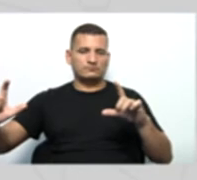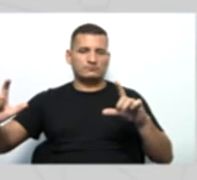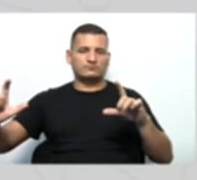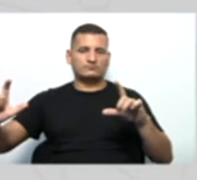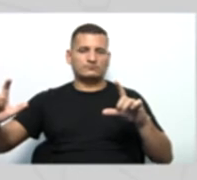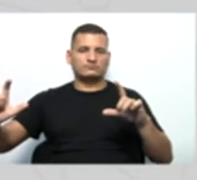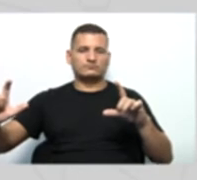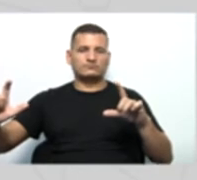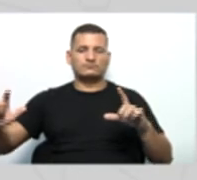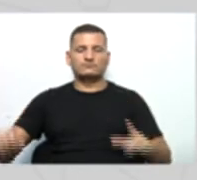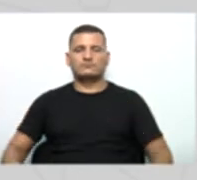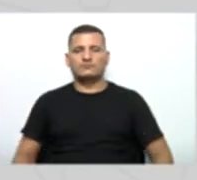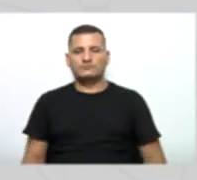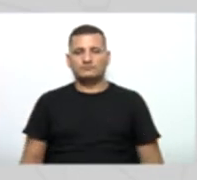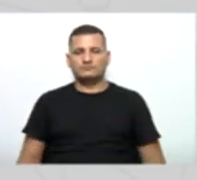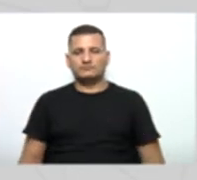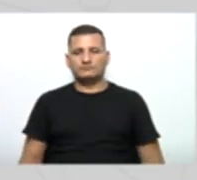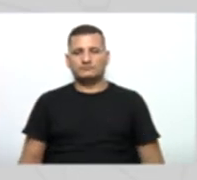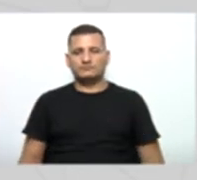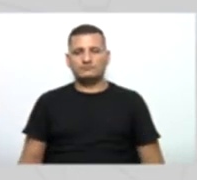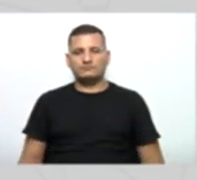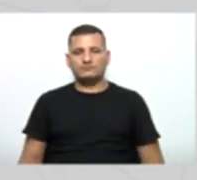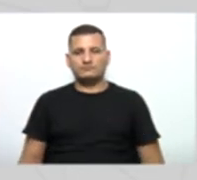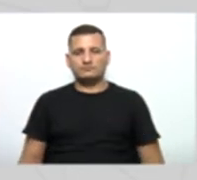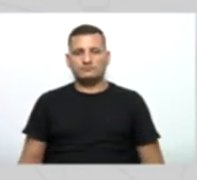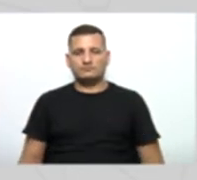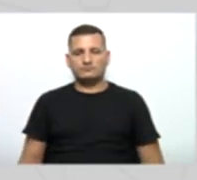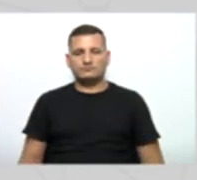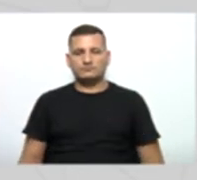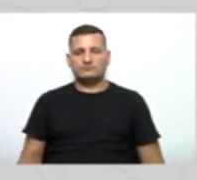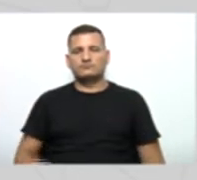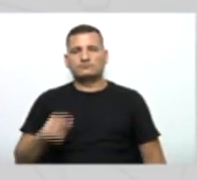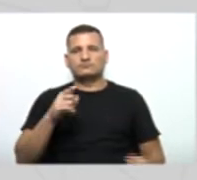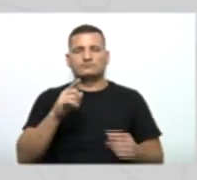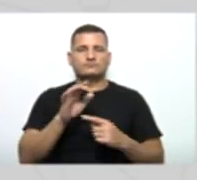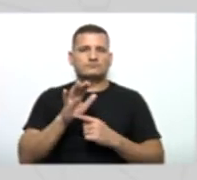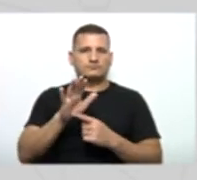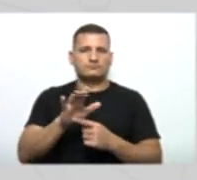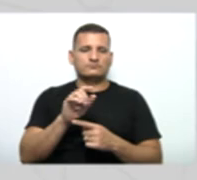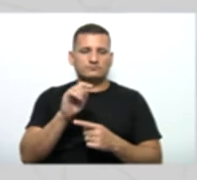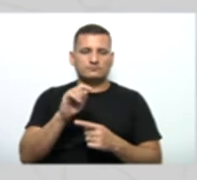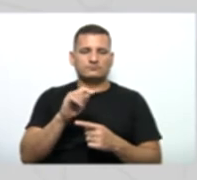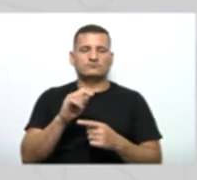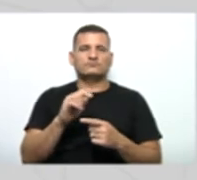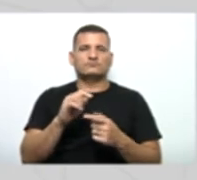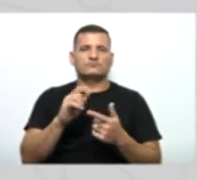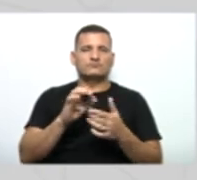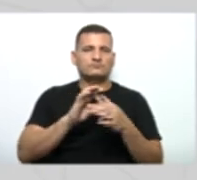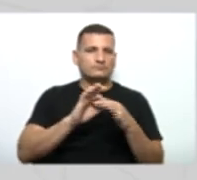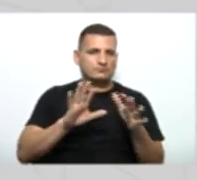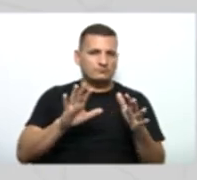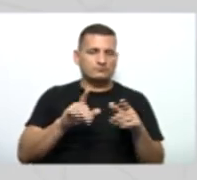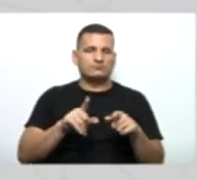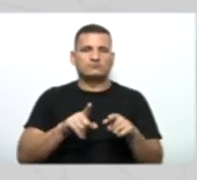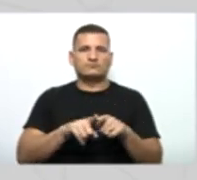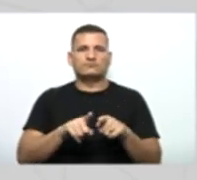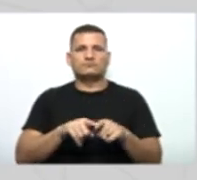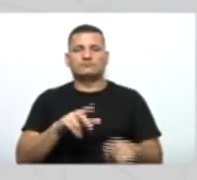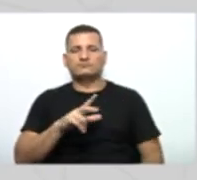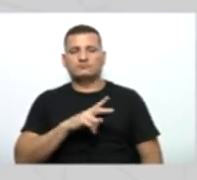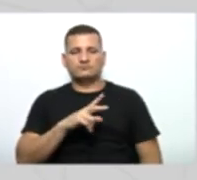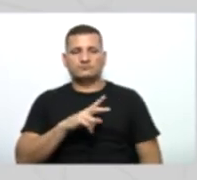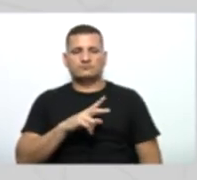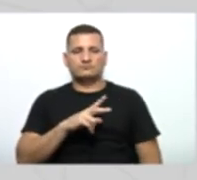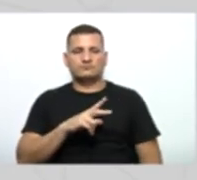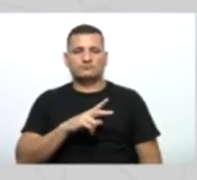format. Beleza? Dessa forma, você vai estar exibindo tanto o atributo público quanto o atributo privado dentro